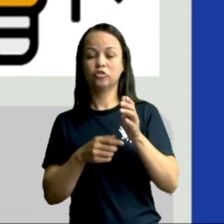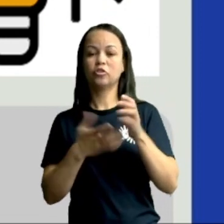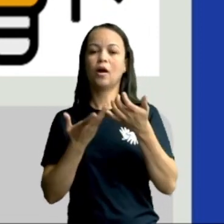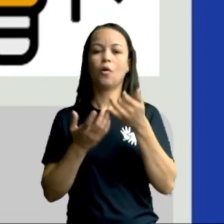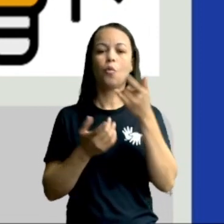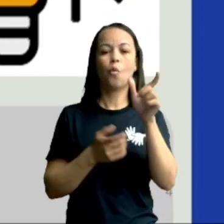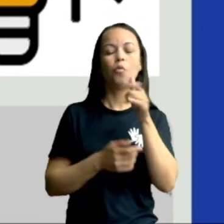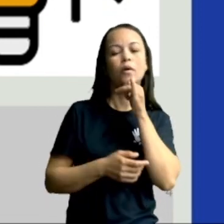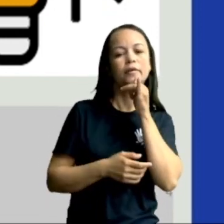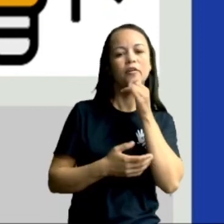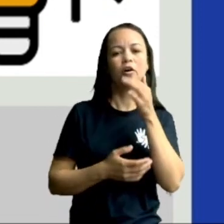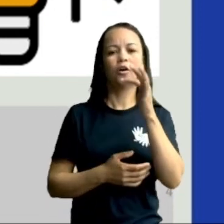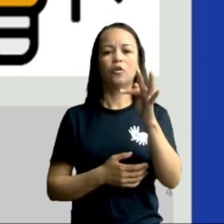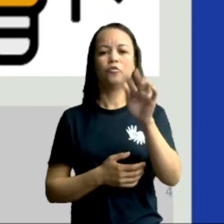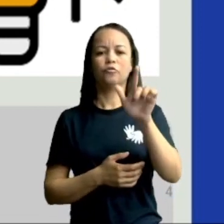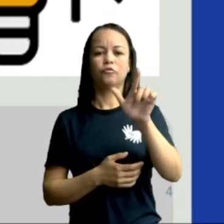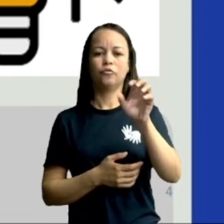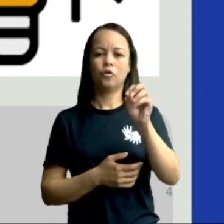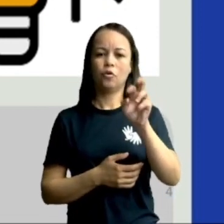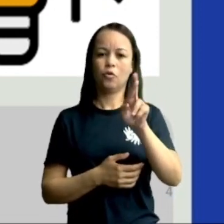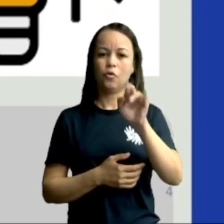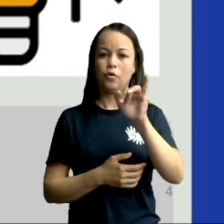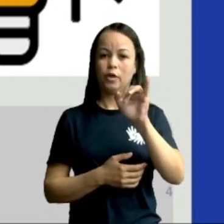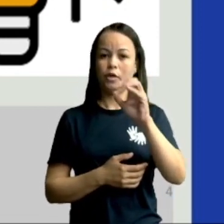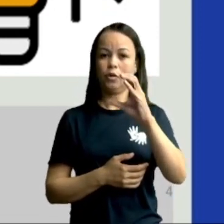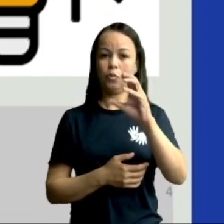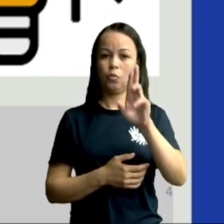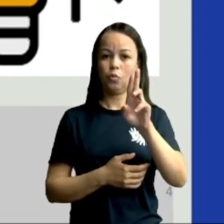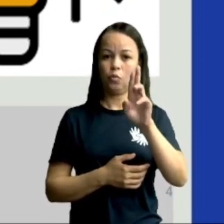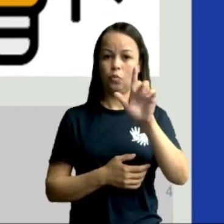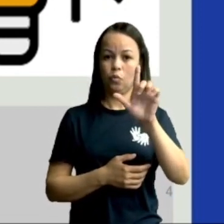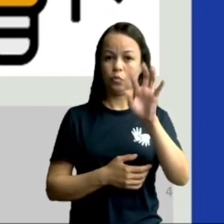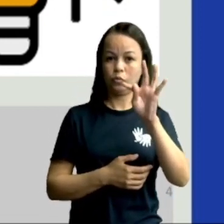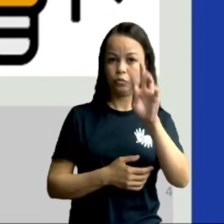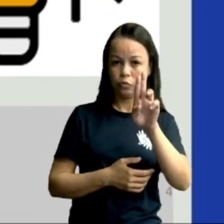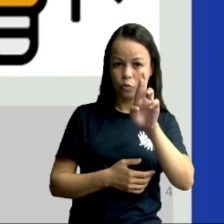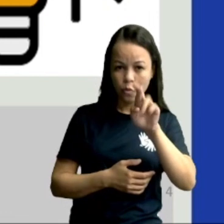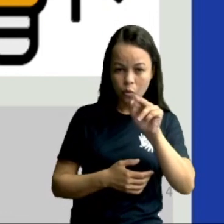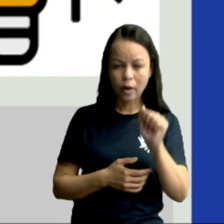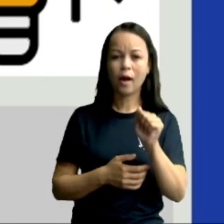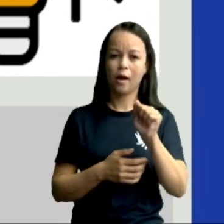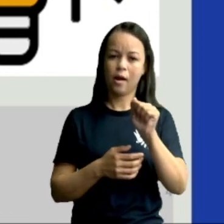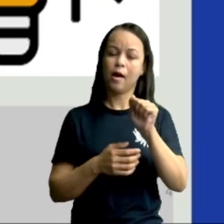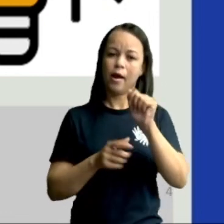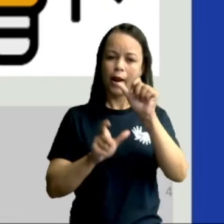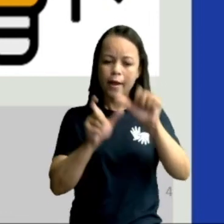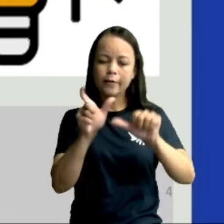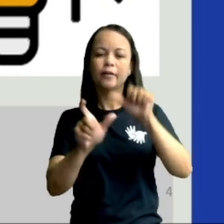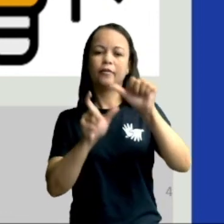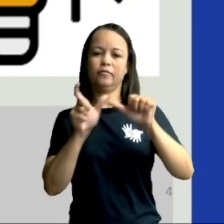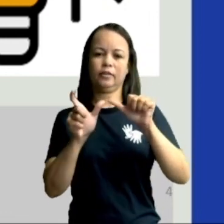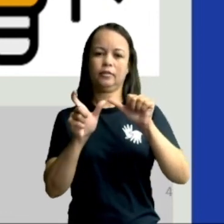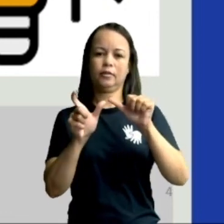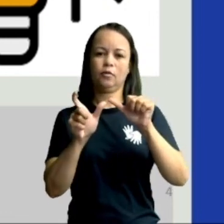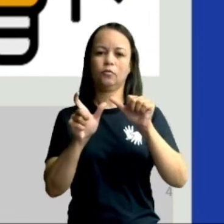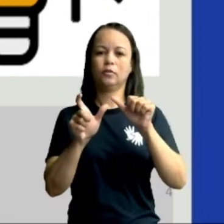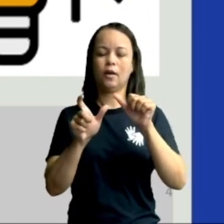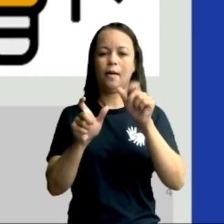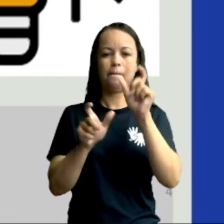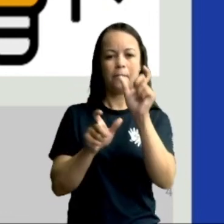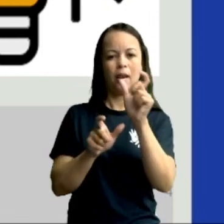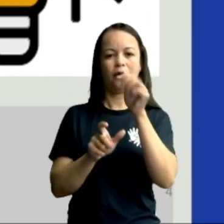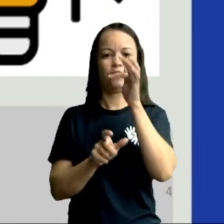floricultura, ela é derivada da palavra flor. Por último, temos a palavra casa, tá